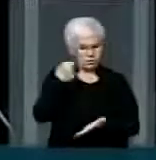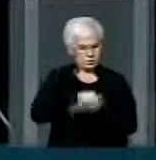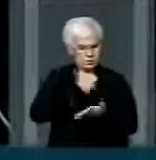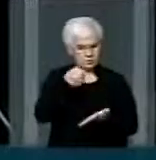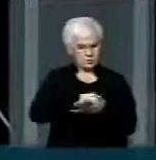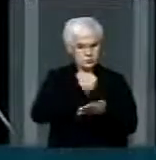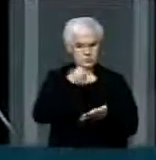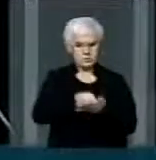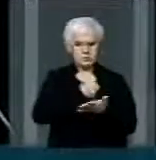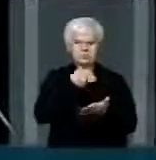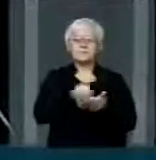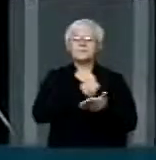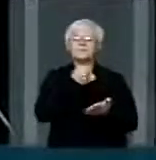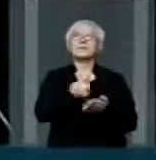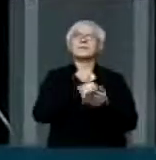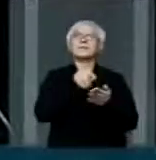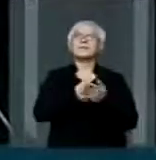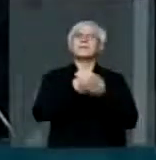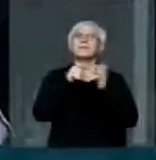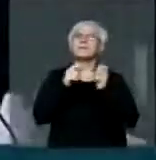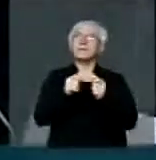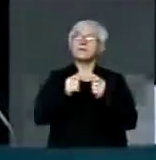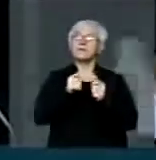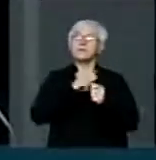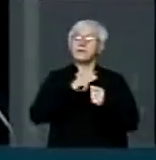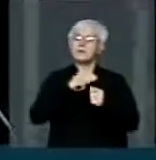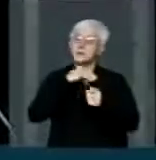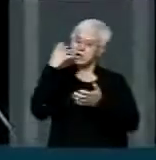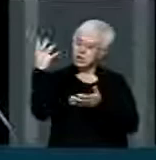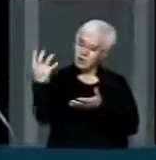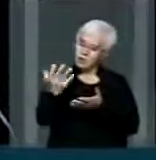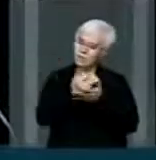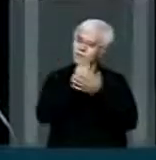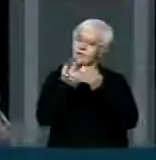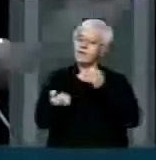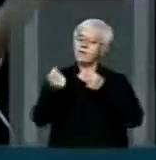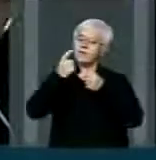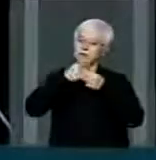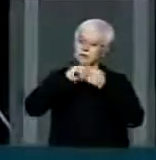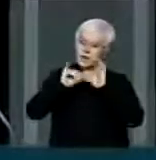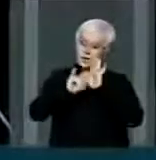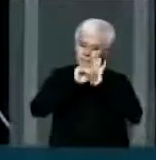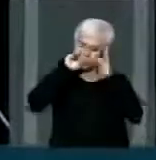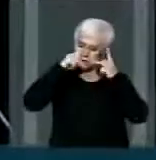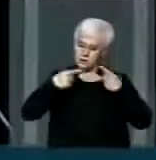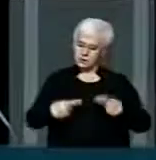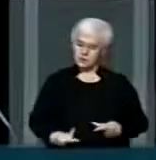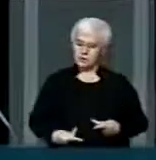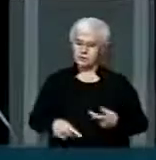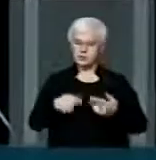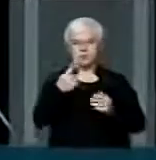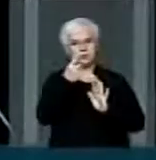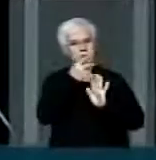persistindo para que haja um resgate de identidade e um simples projeto que se